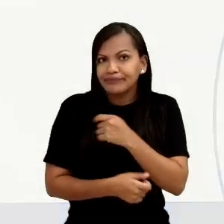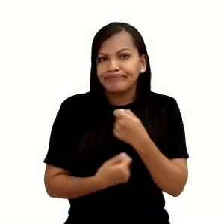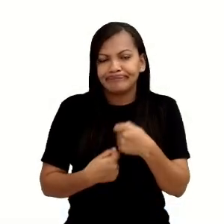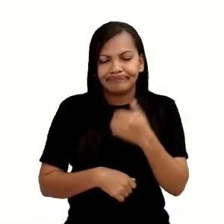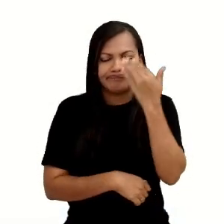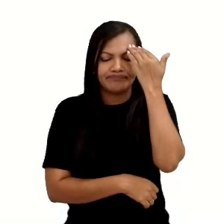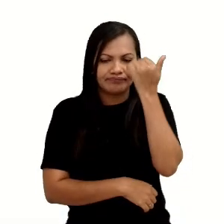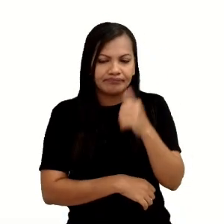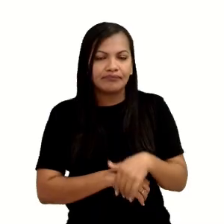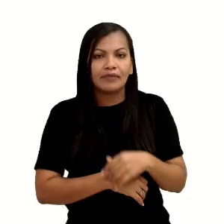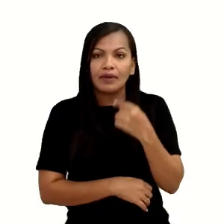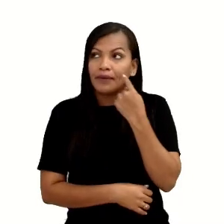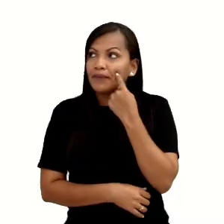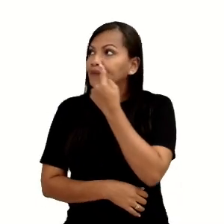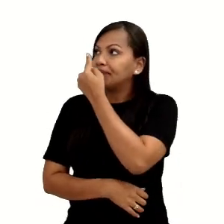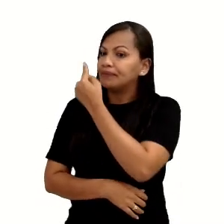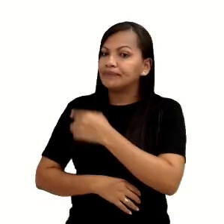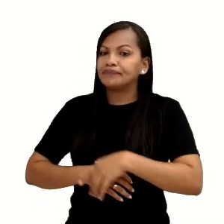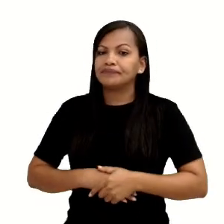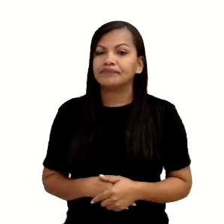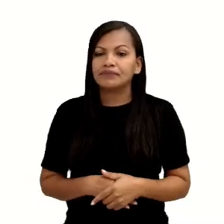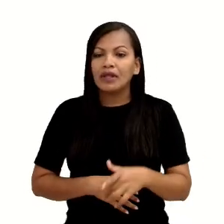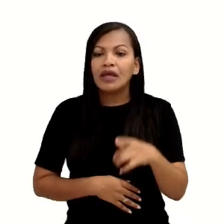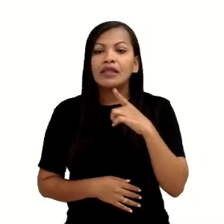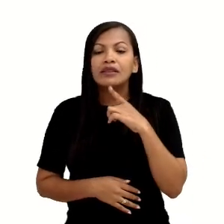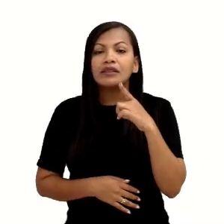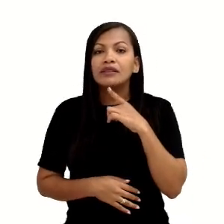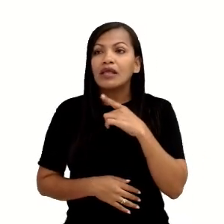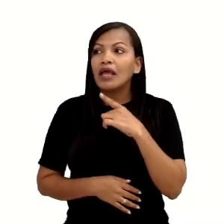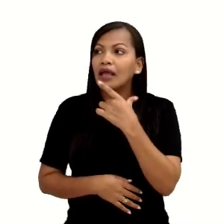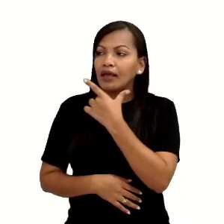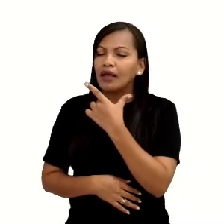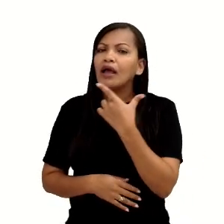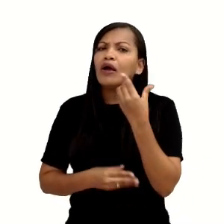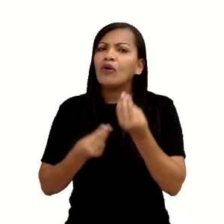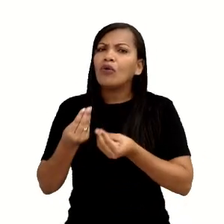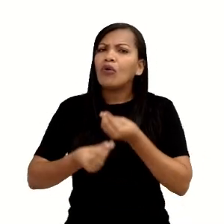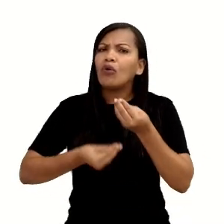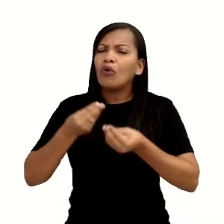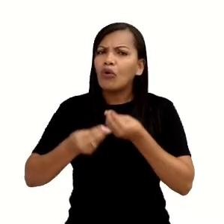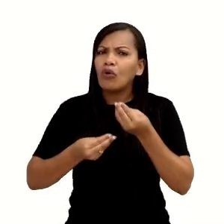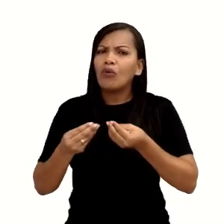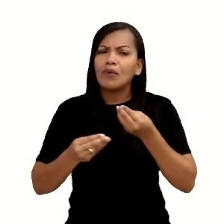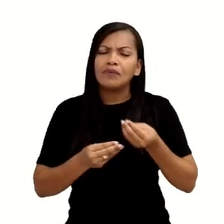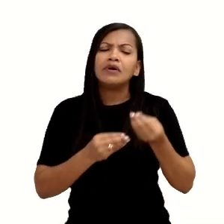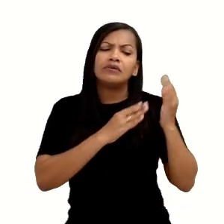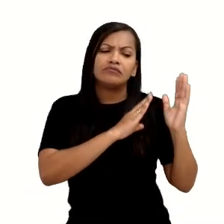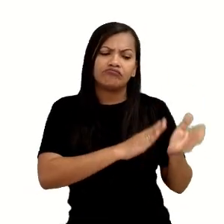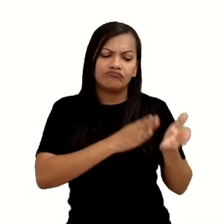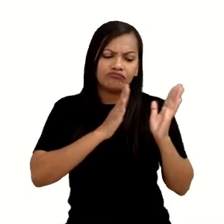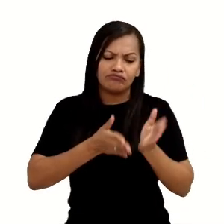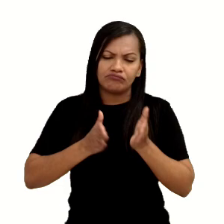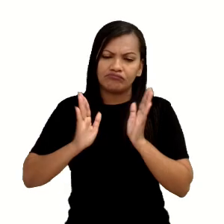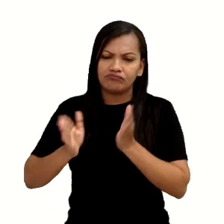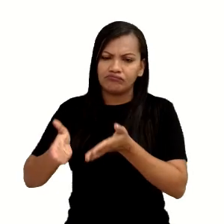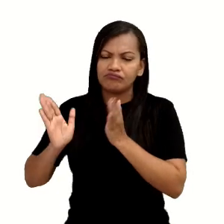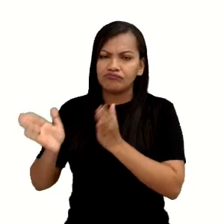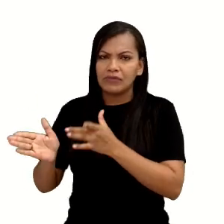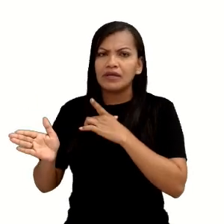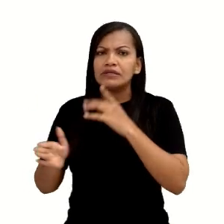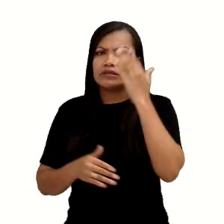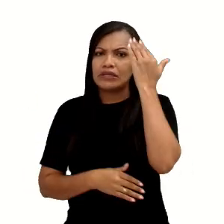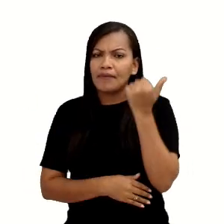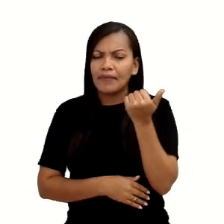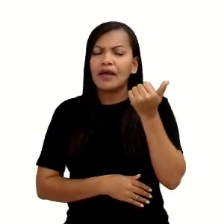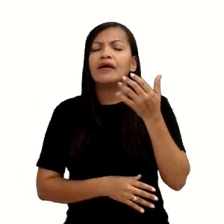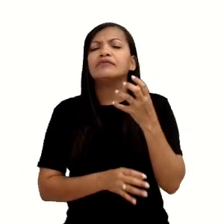aí é o que a gente chama de fórmulas de área, ou seja, maneira sistematizada da gente determinar a medida da